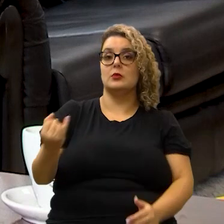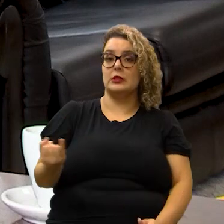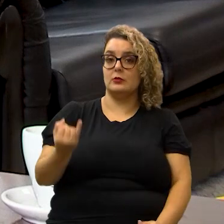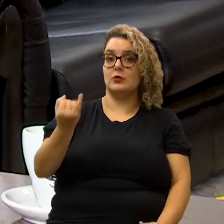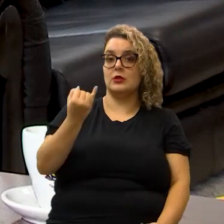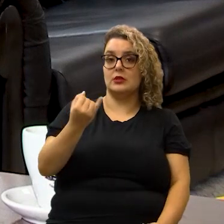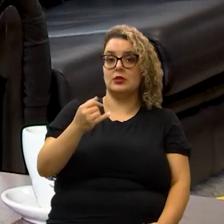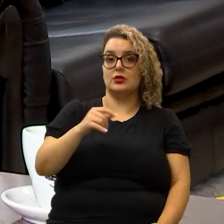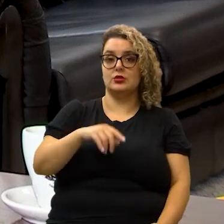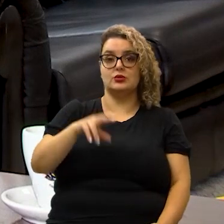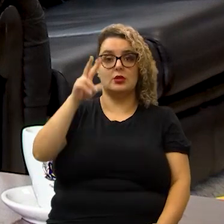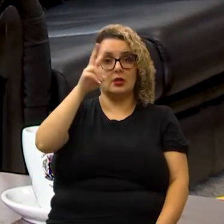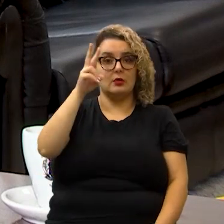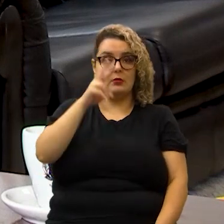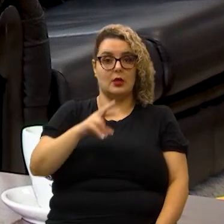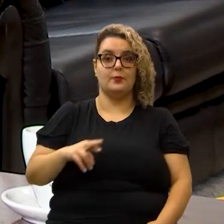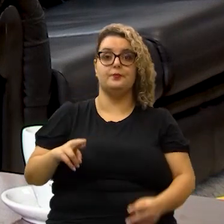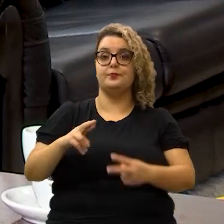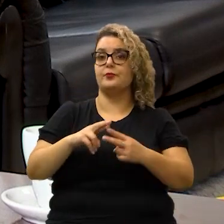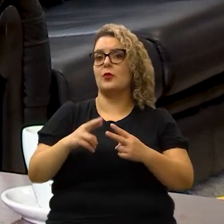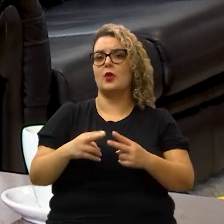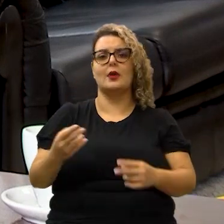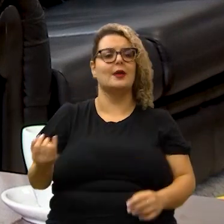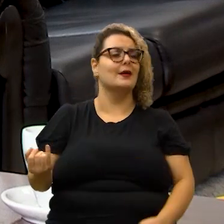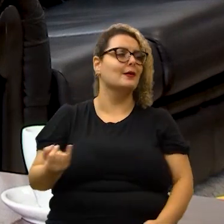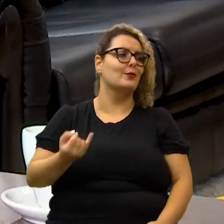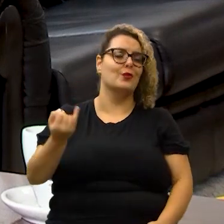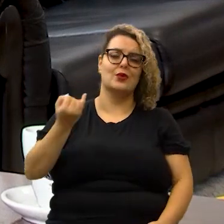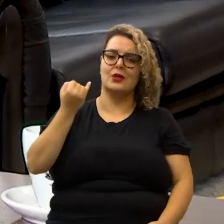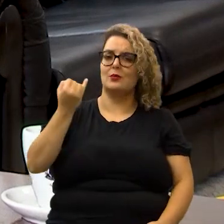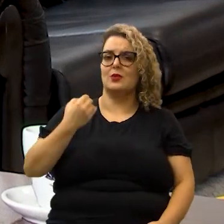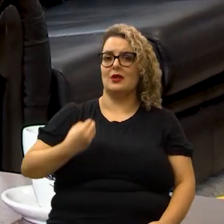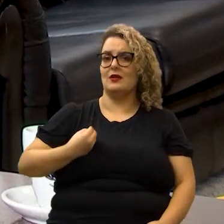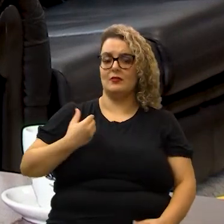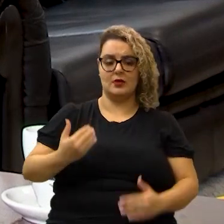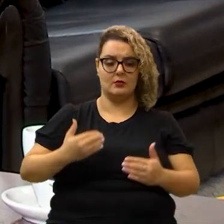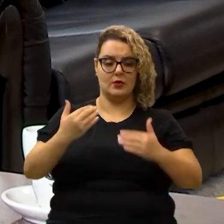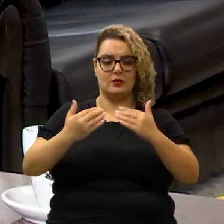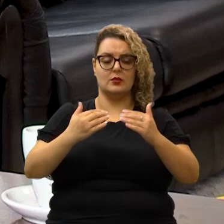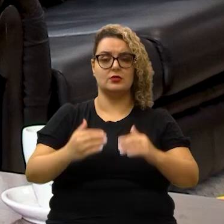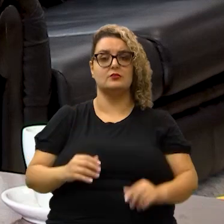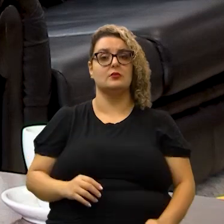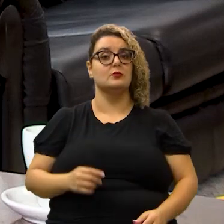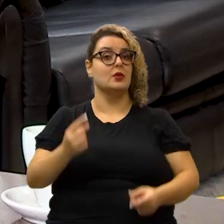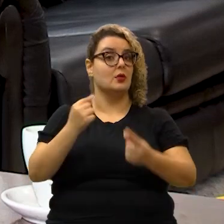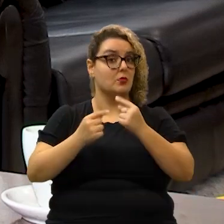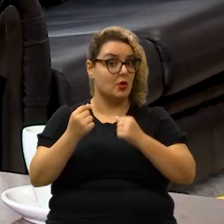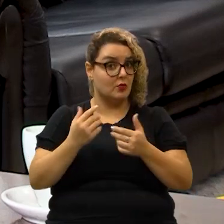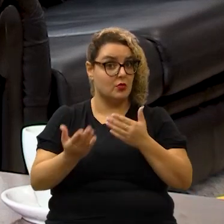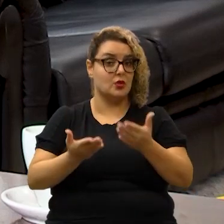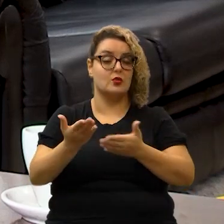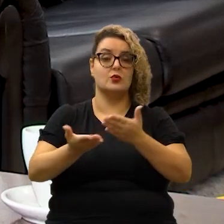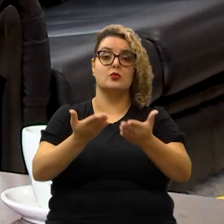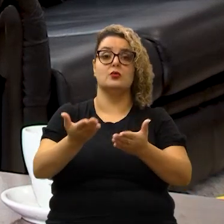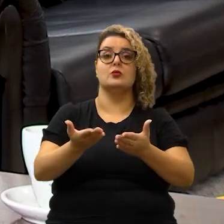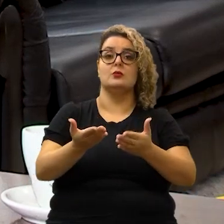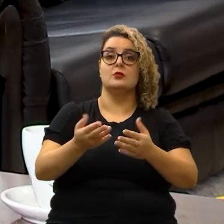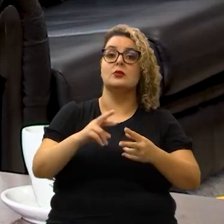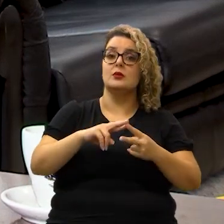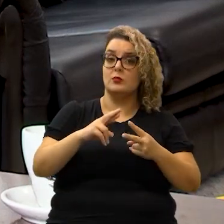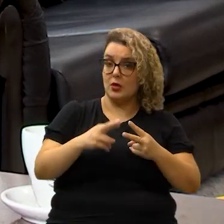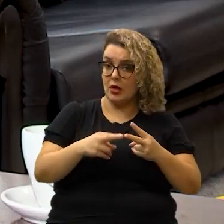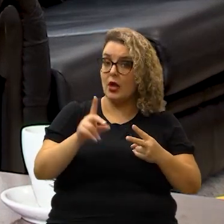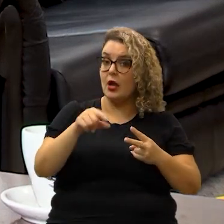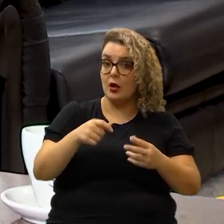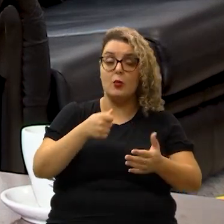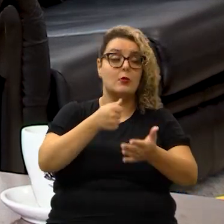recurso indispensável à vida humana, necessário para o desenvolvimento econômico. Preservar esse recurso é uma